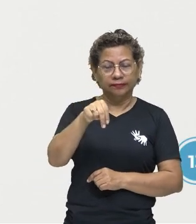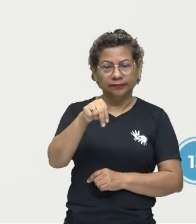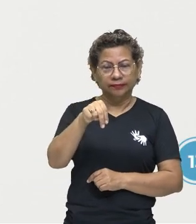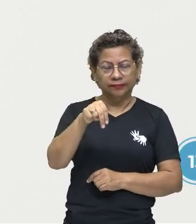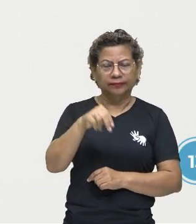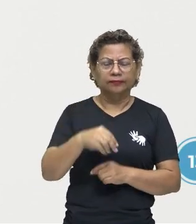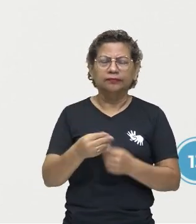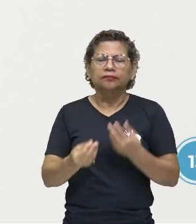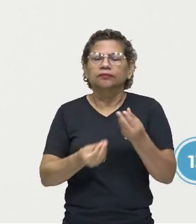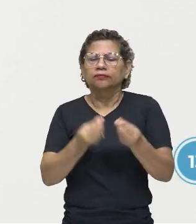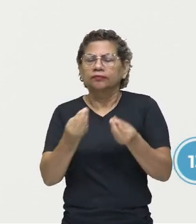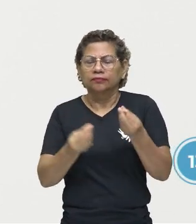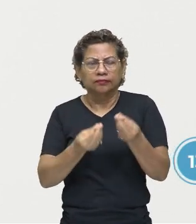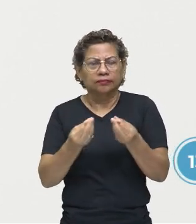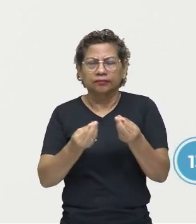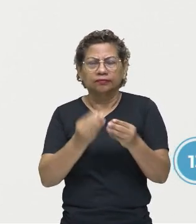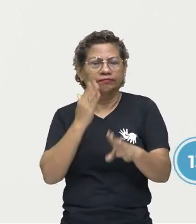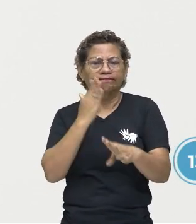Carlos?